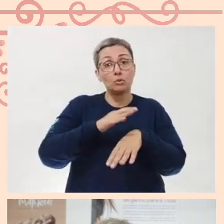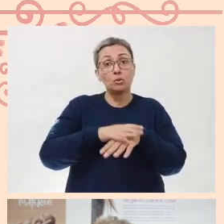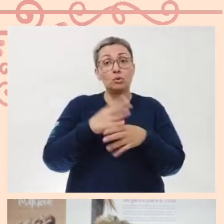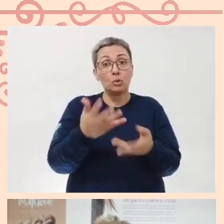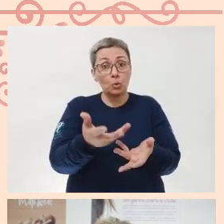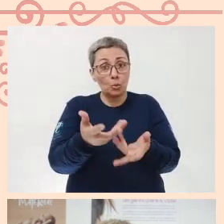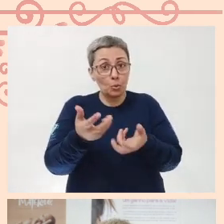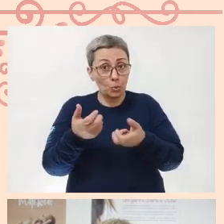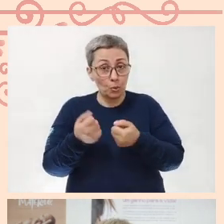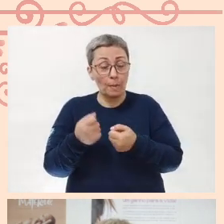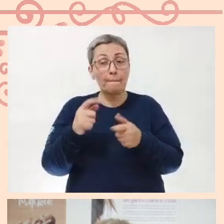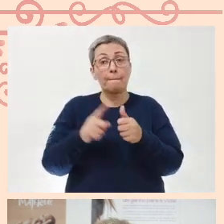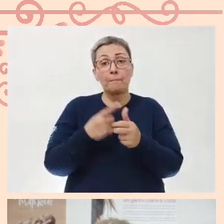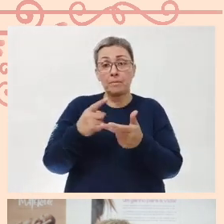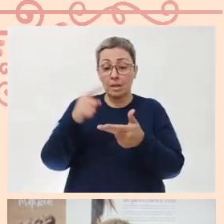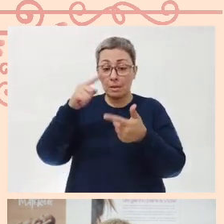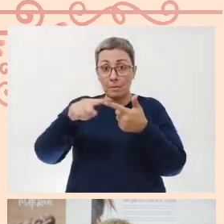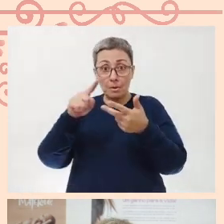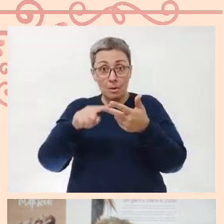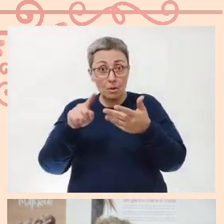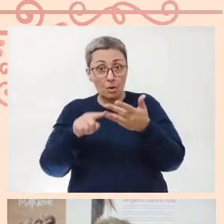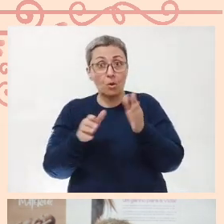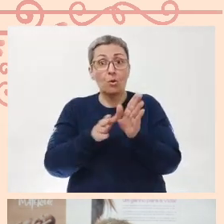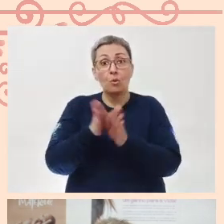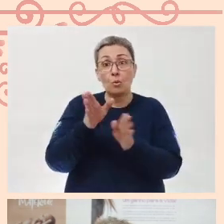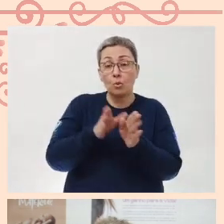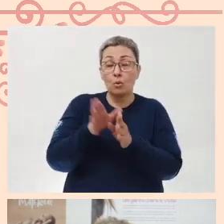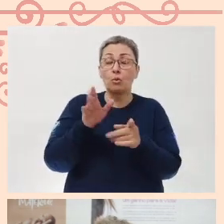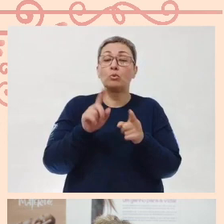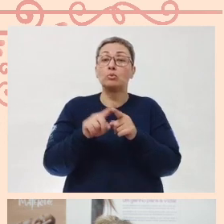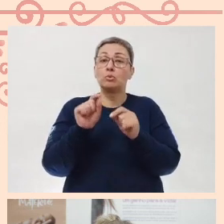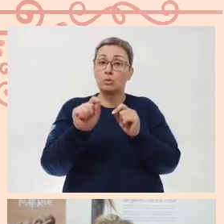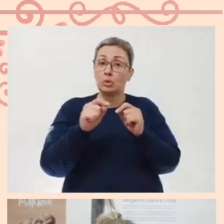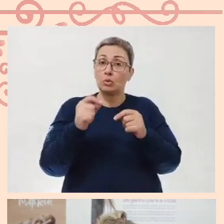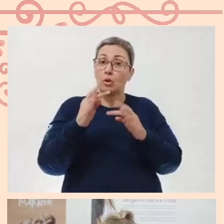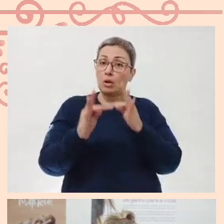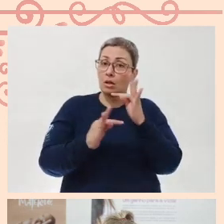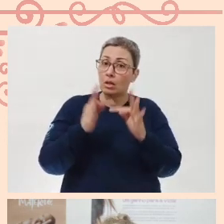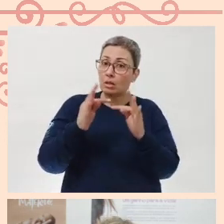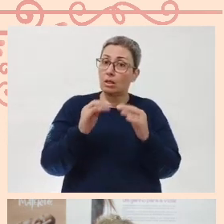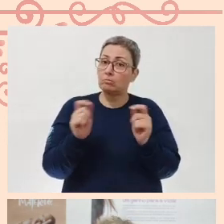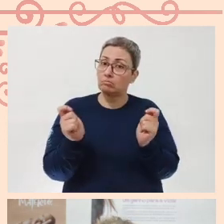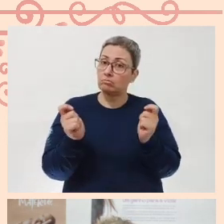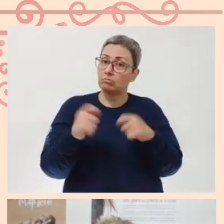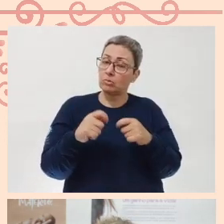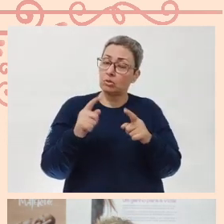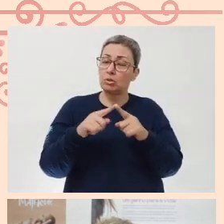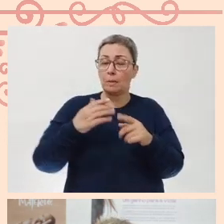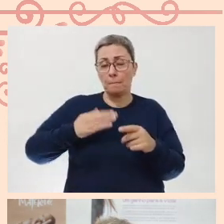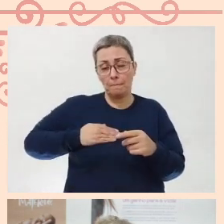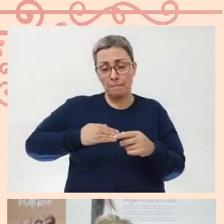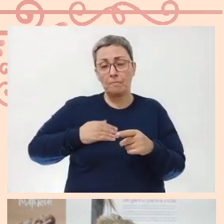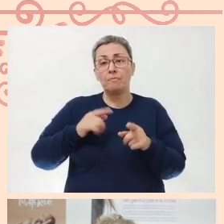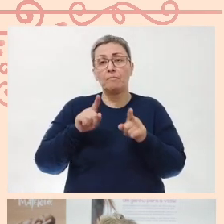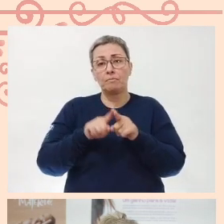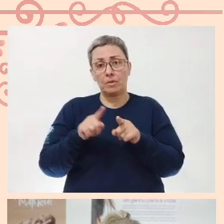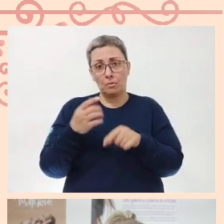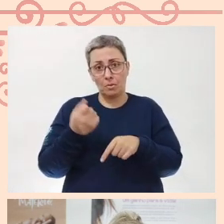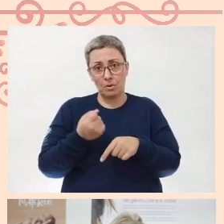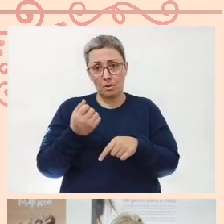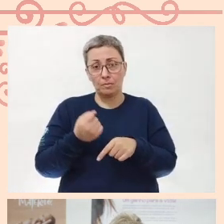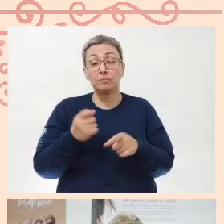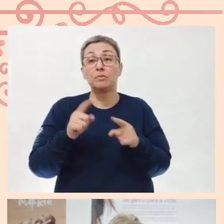possa realizar um acolhimento e as primeiras orientações com relação às técnicas adequadas de